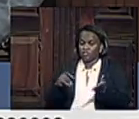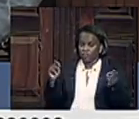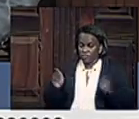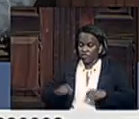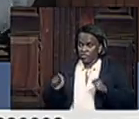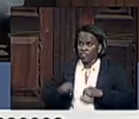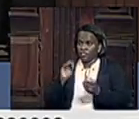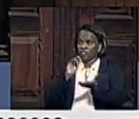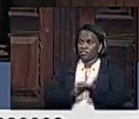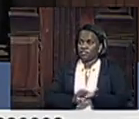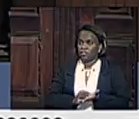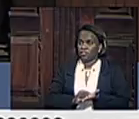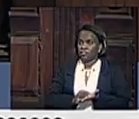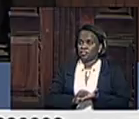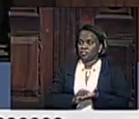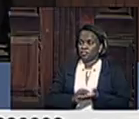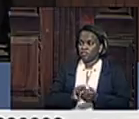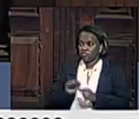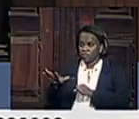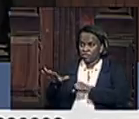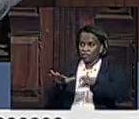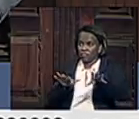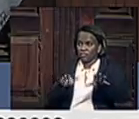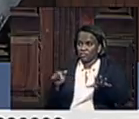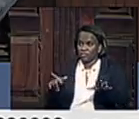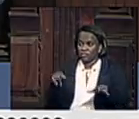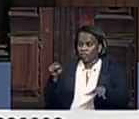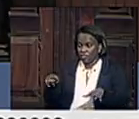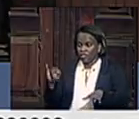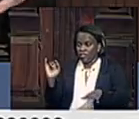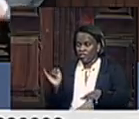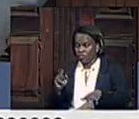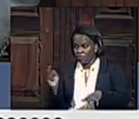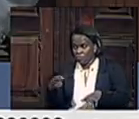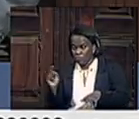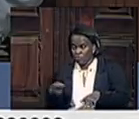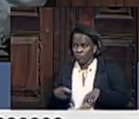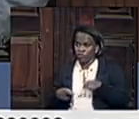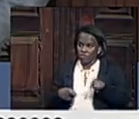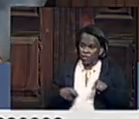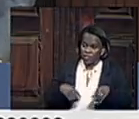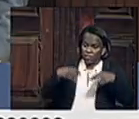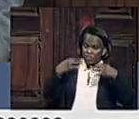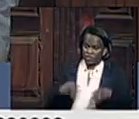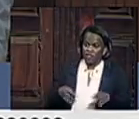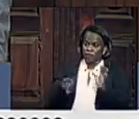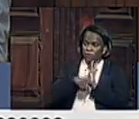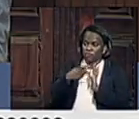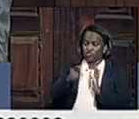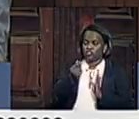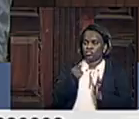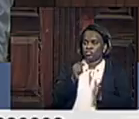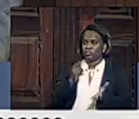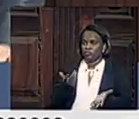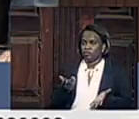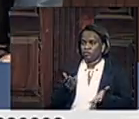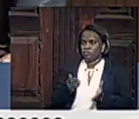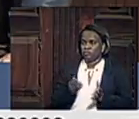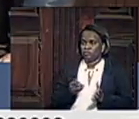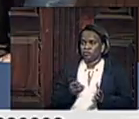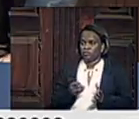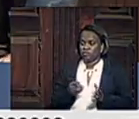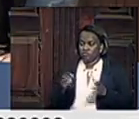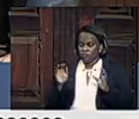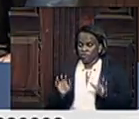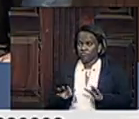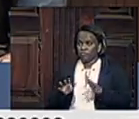colocar a distribuição, o que é imposto e o que é devido à concessionária? Nós